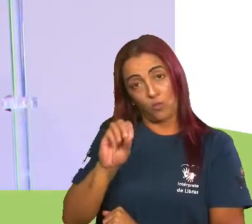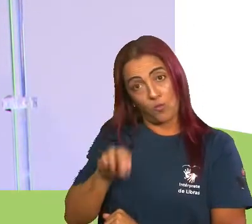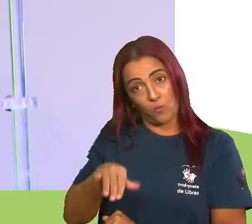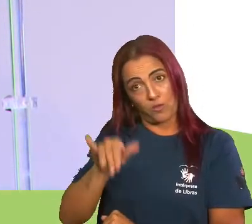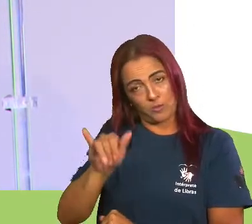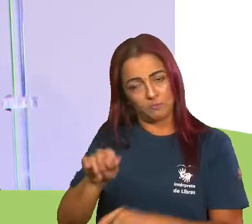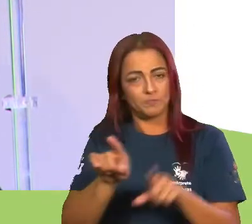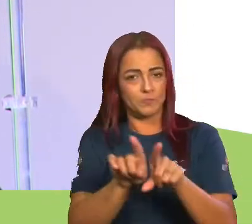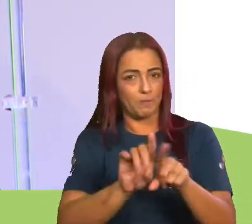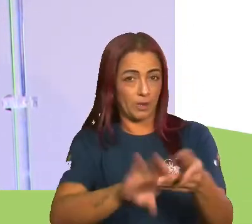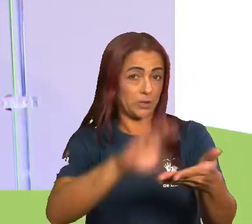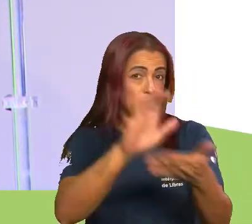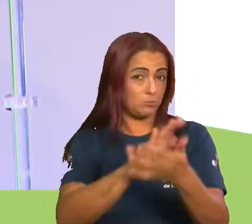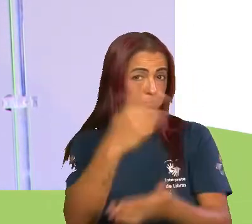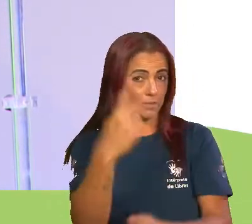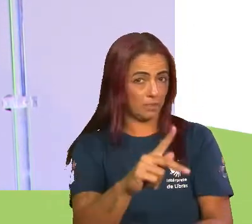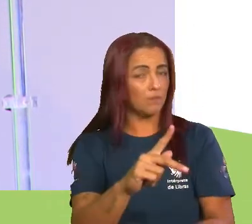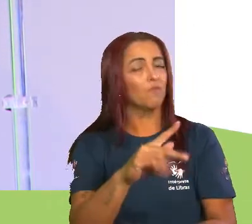Fernanda.